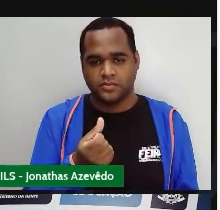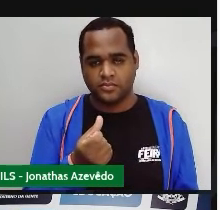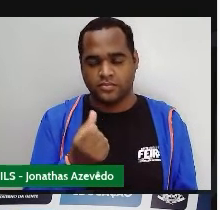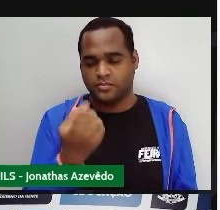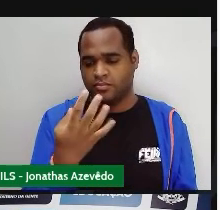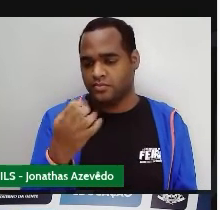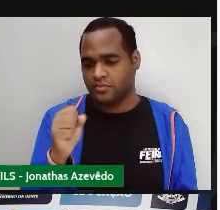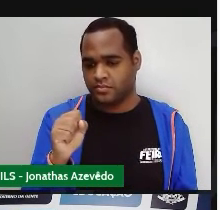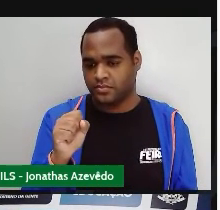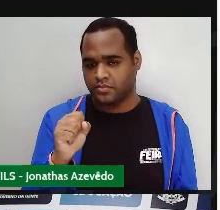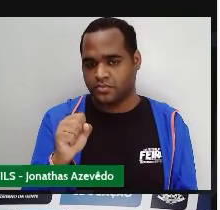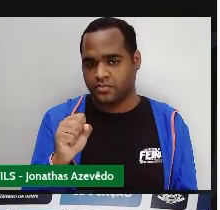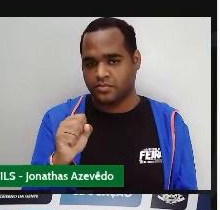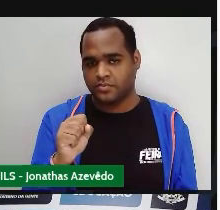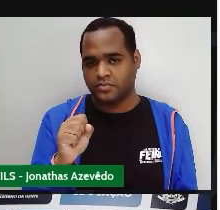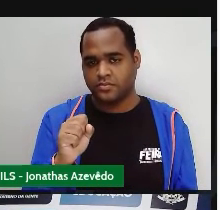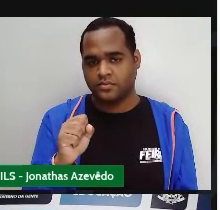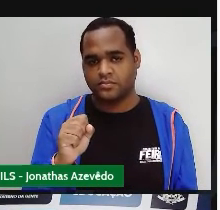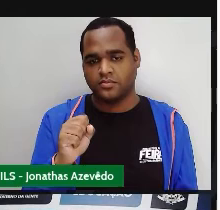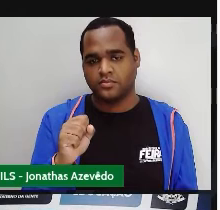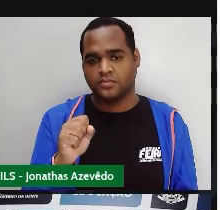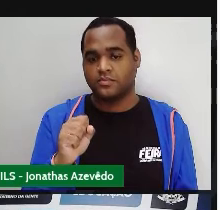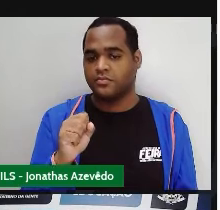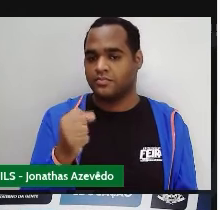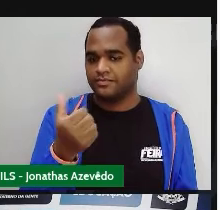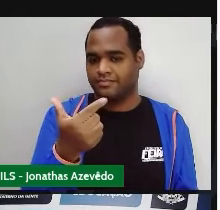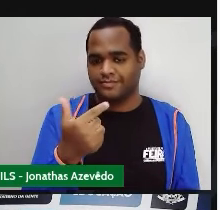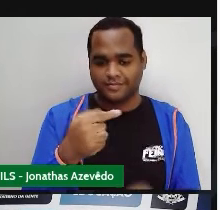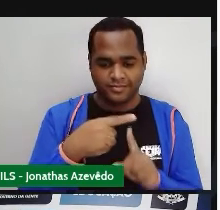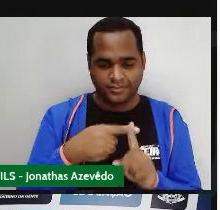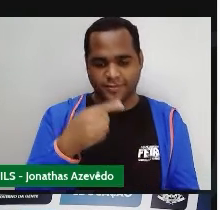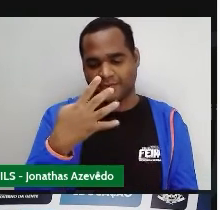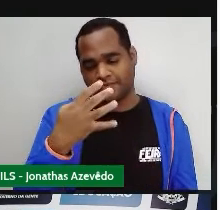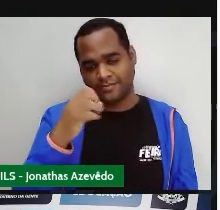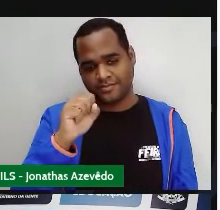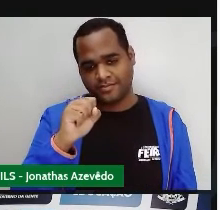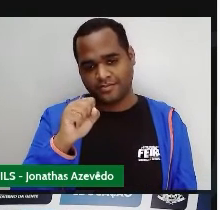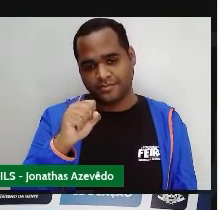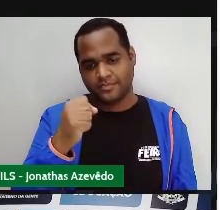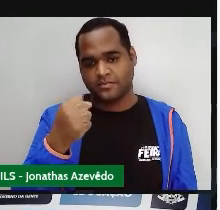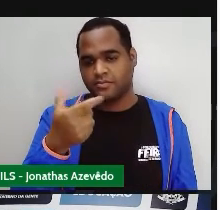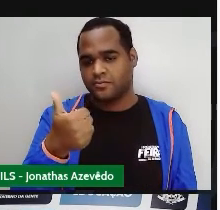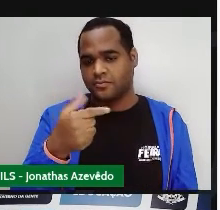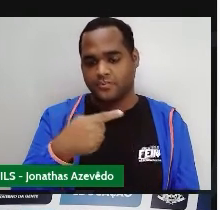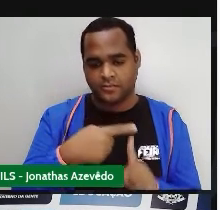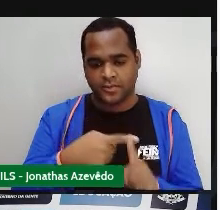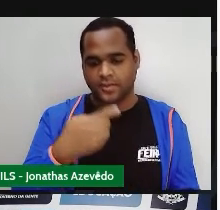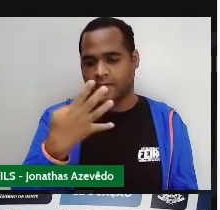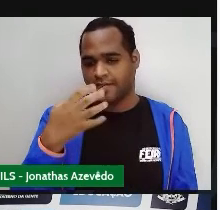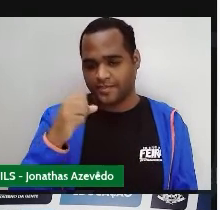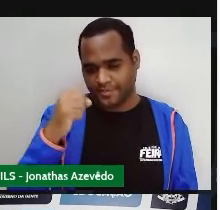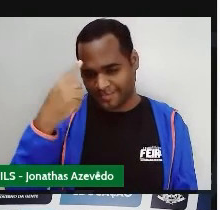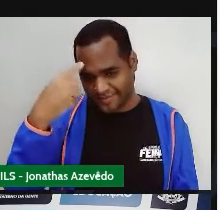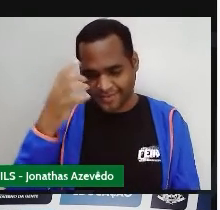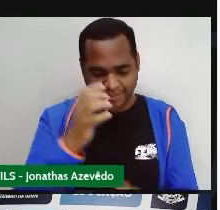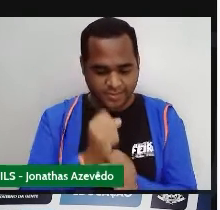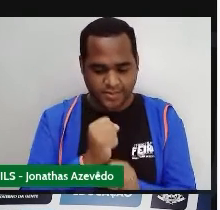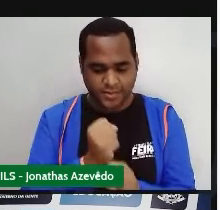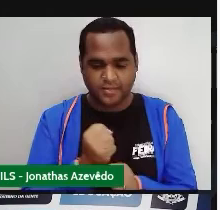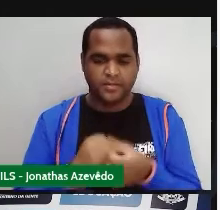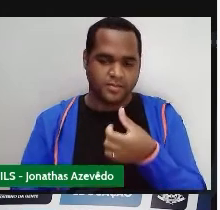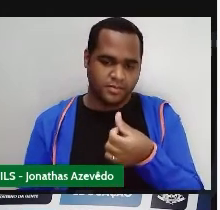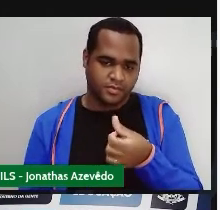48 então ficou 12 mais 4812 mais 48 dá 60